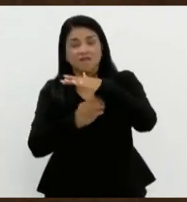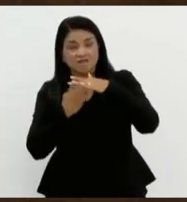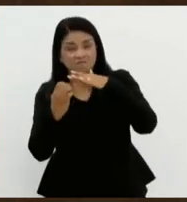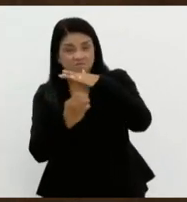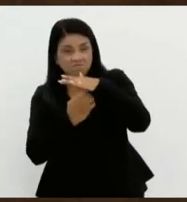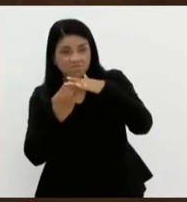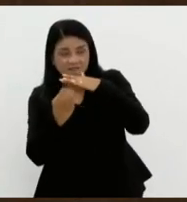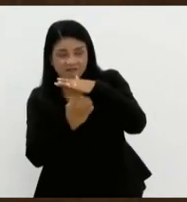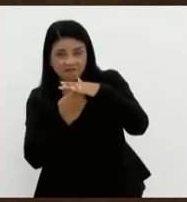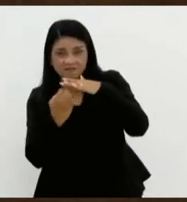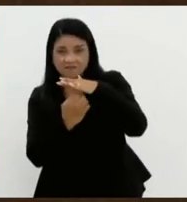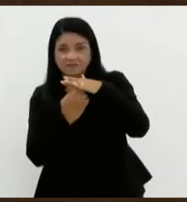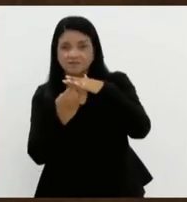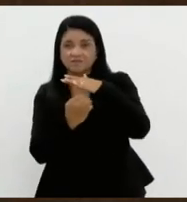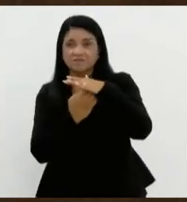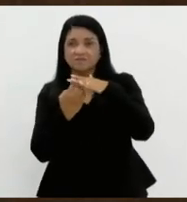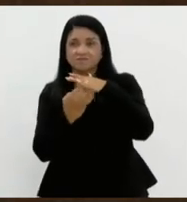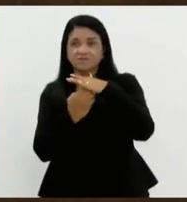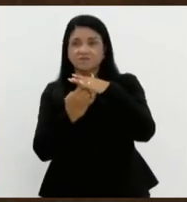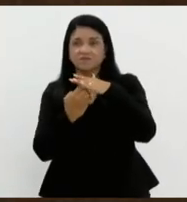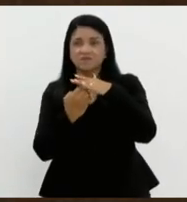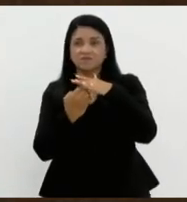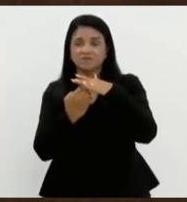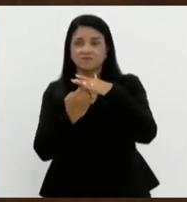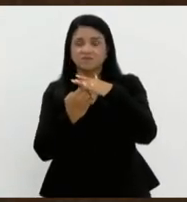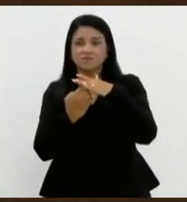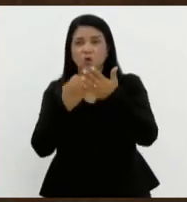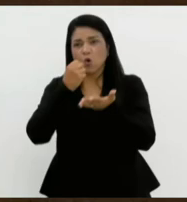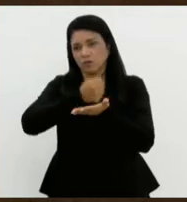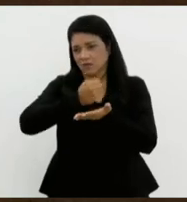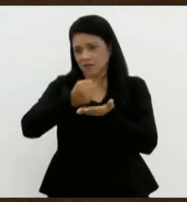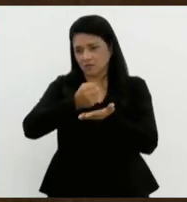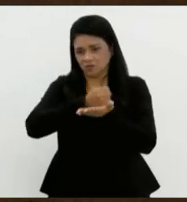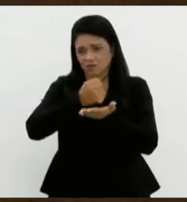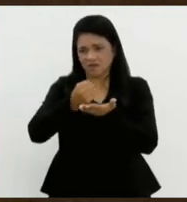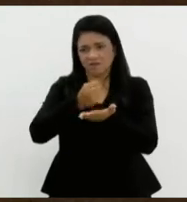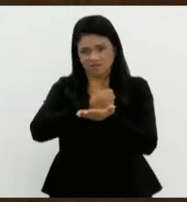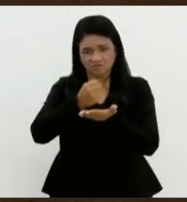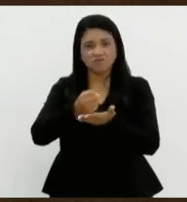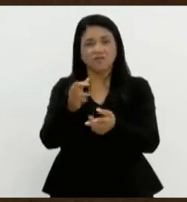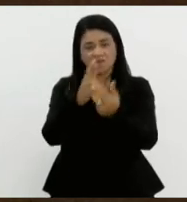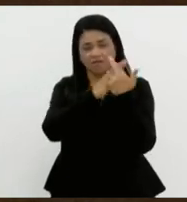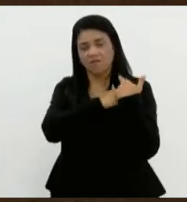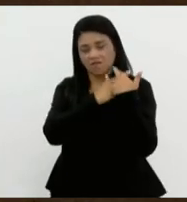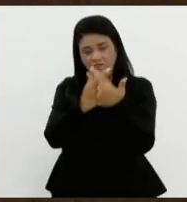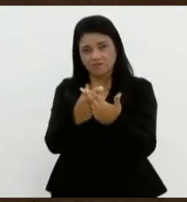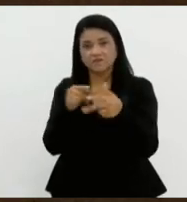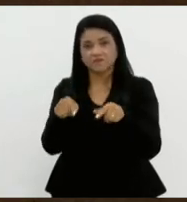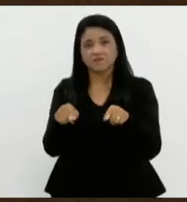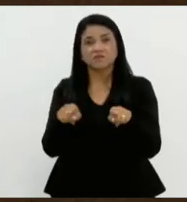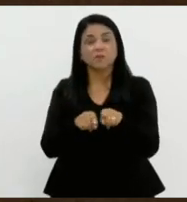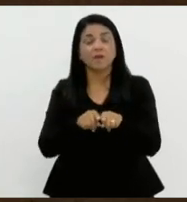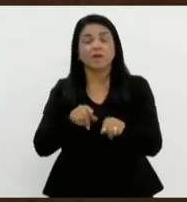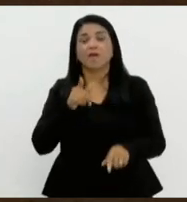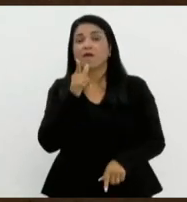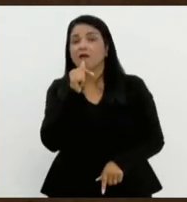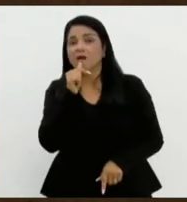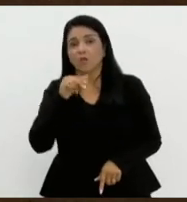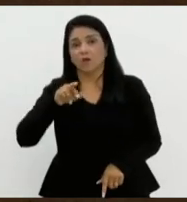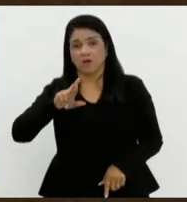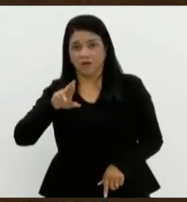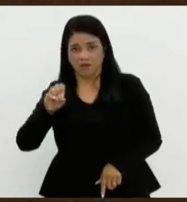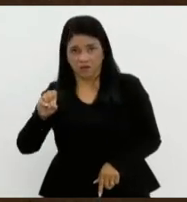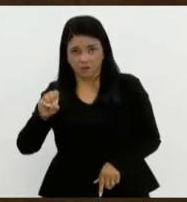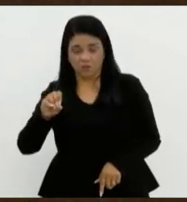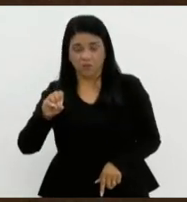concessões que estão com o Estado. E aí eu vou dar o exemplo também da Água dos Rios, já que o Vinícius está aqui,